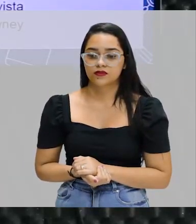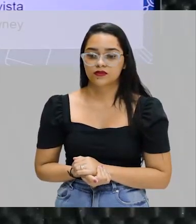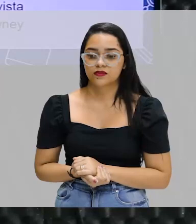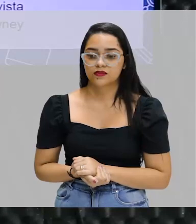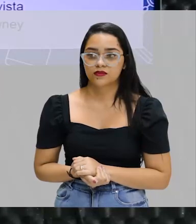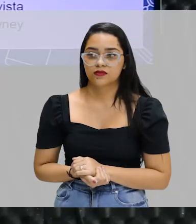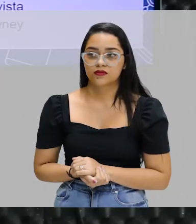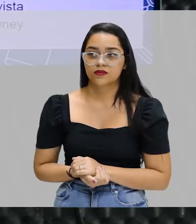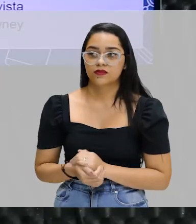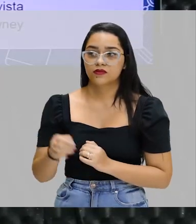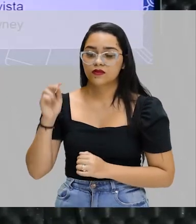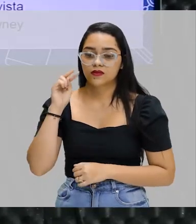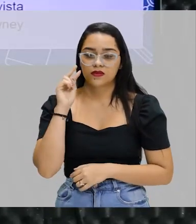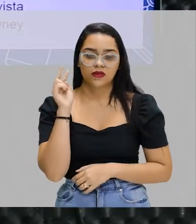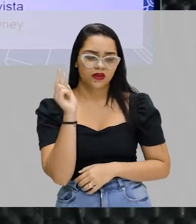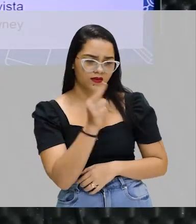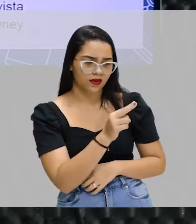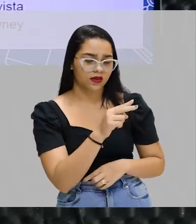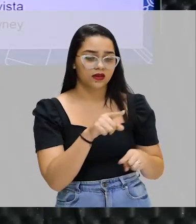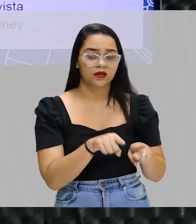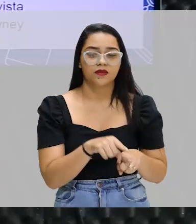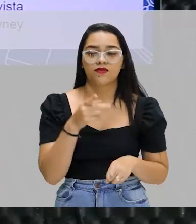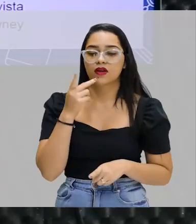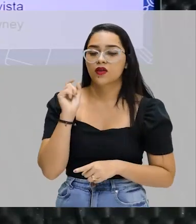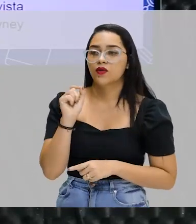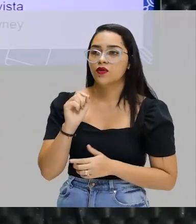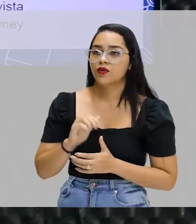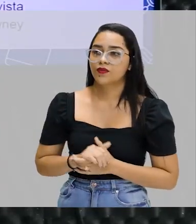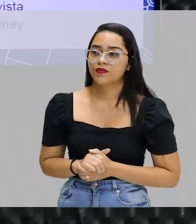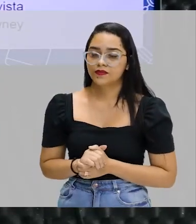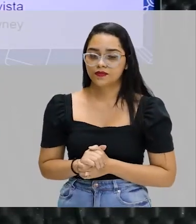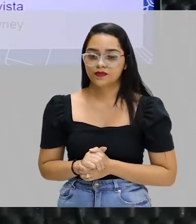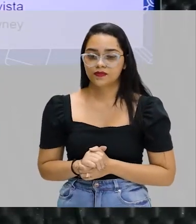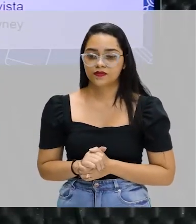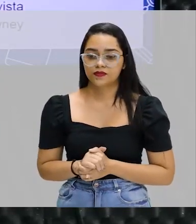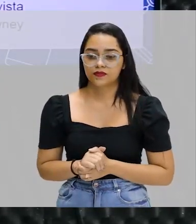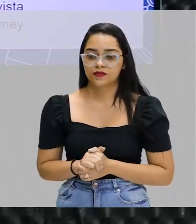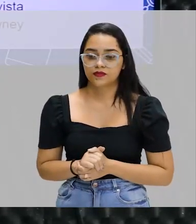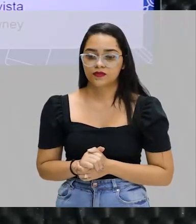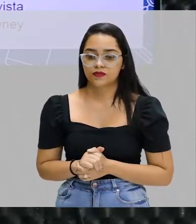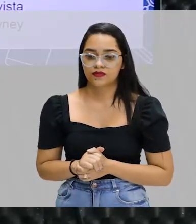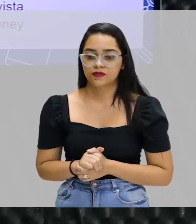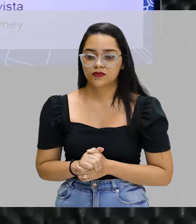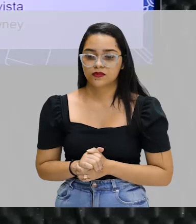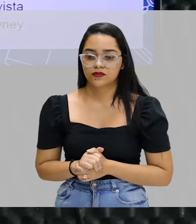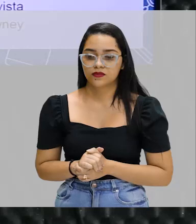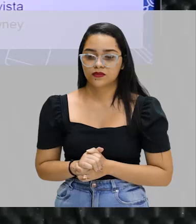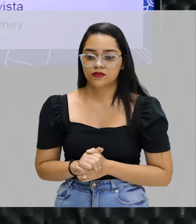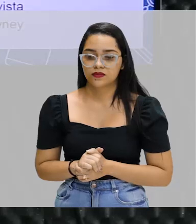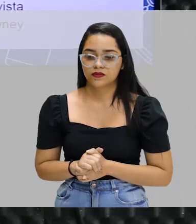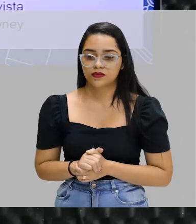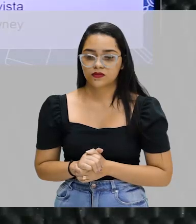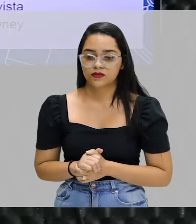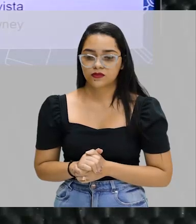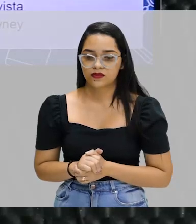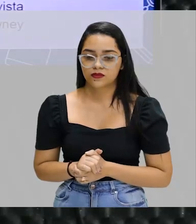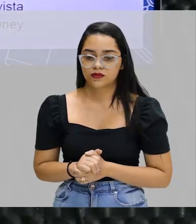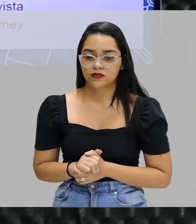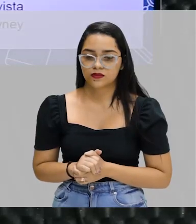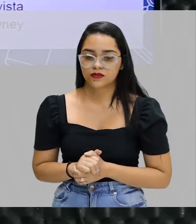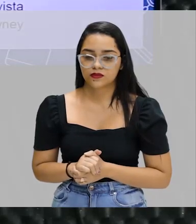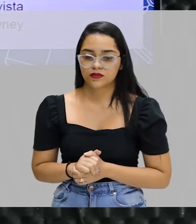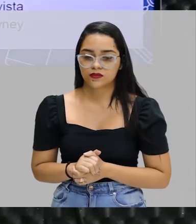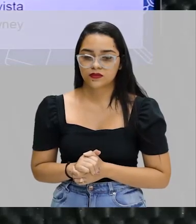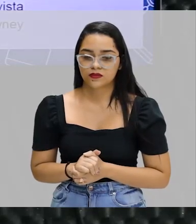Jr. Ela vira para ele e aí ela diz: How come you get the existential question and I get